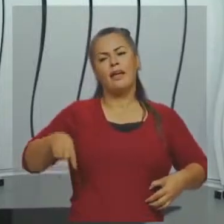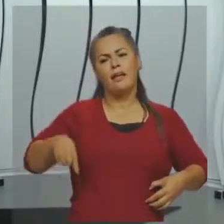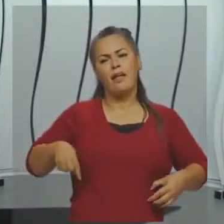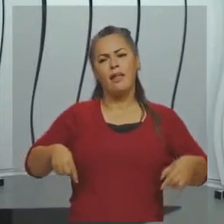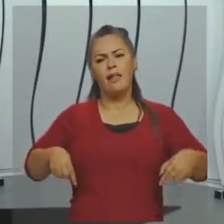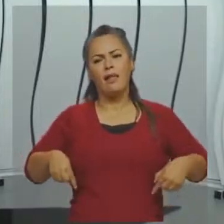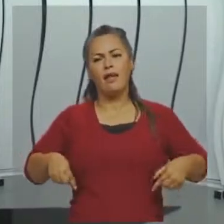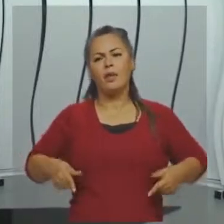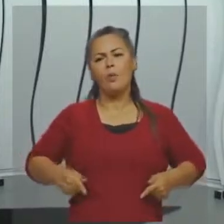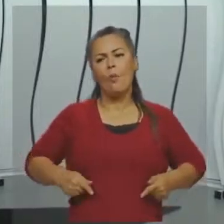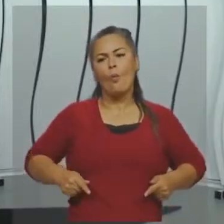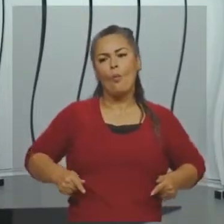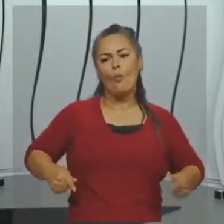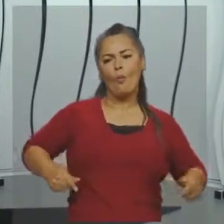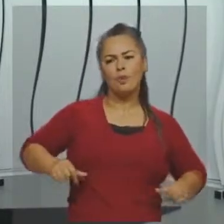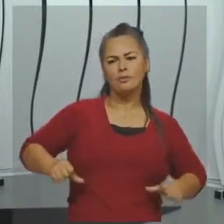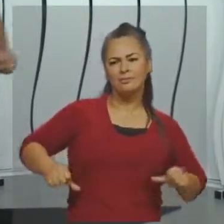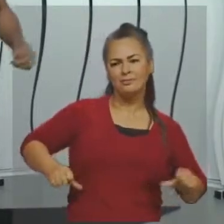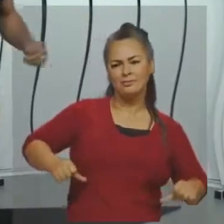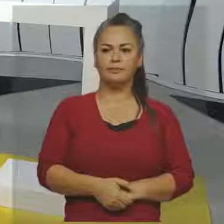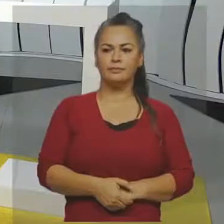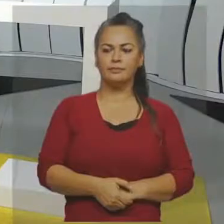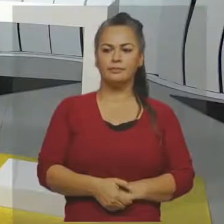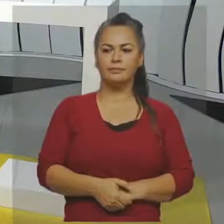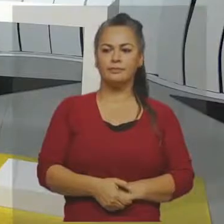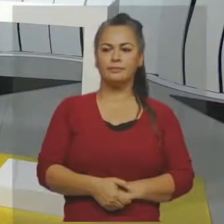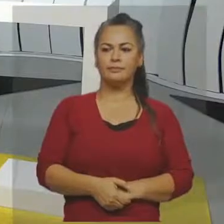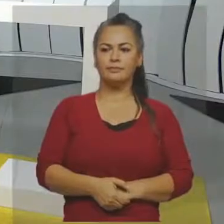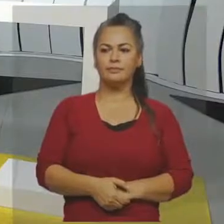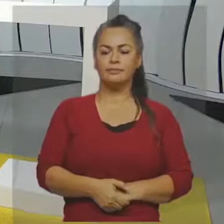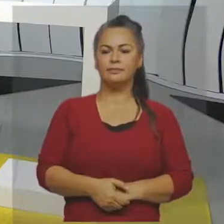que dentro dos rins, com licença,